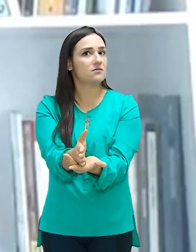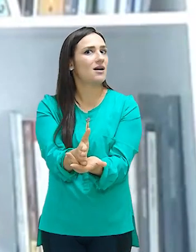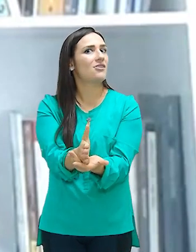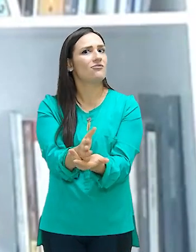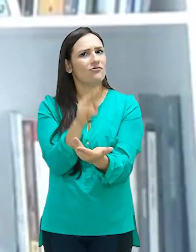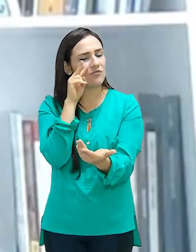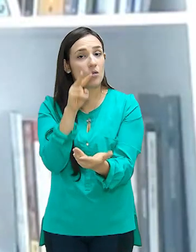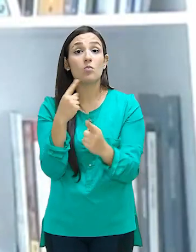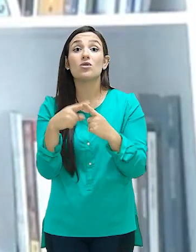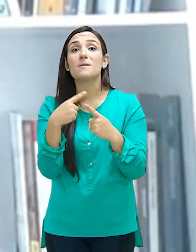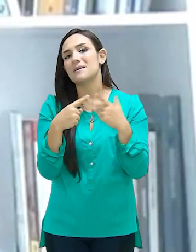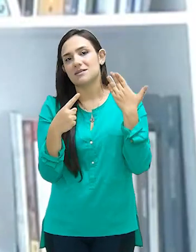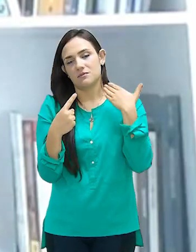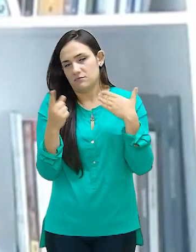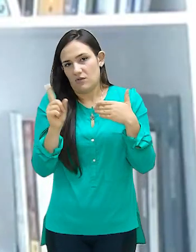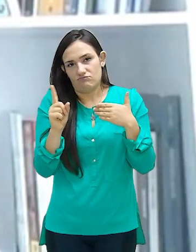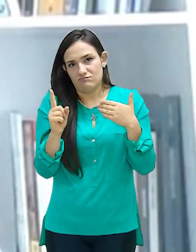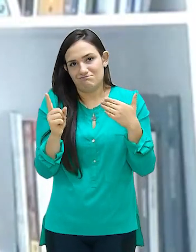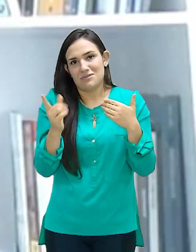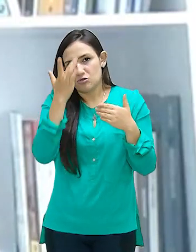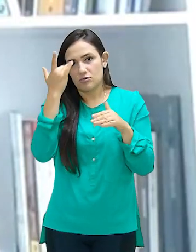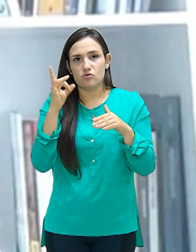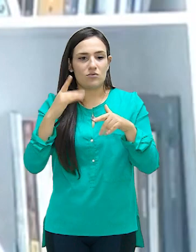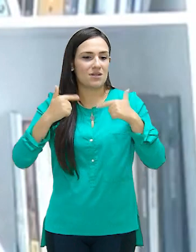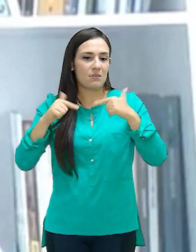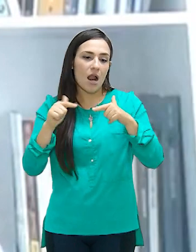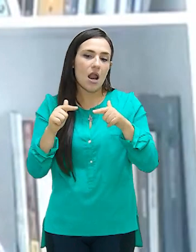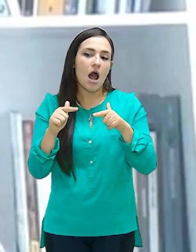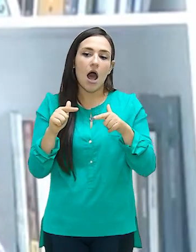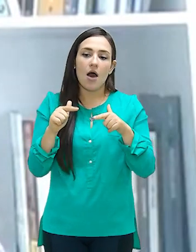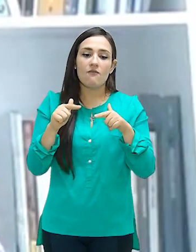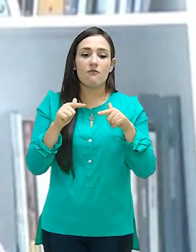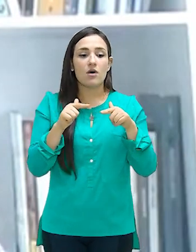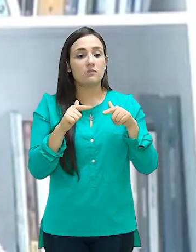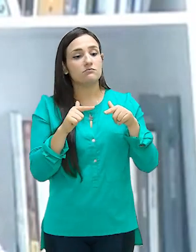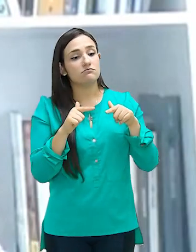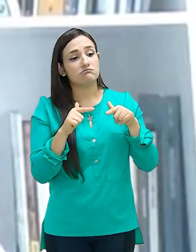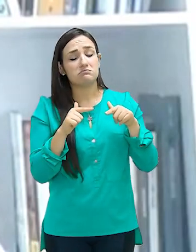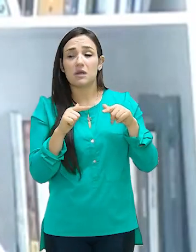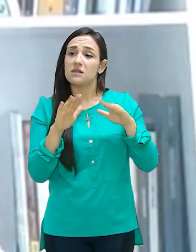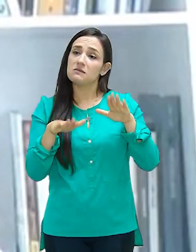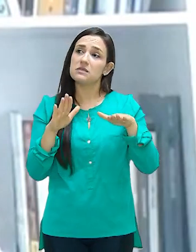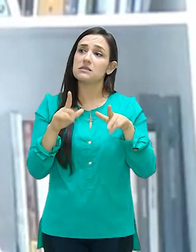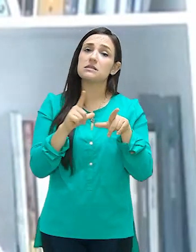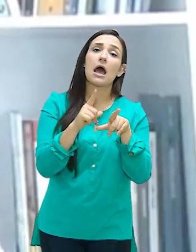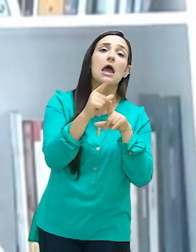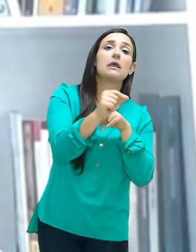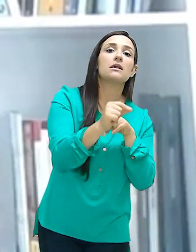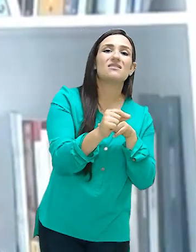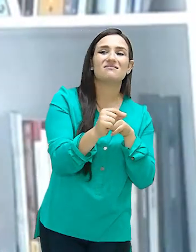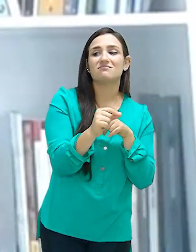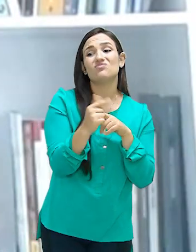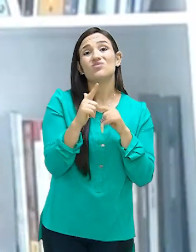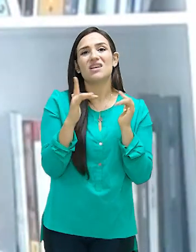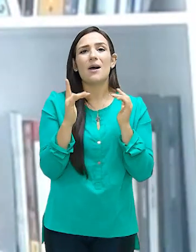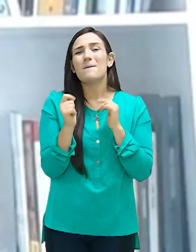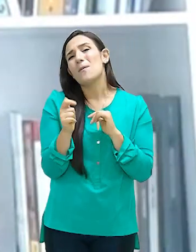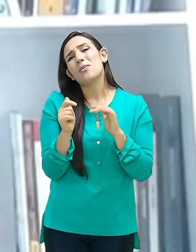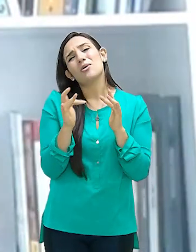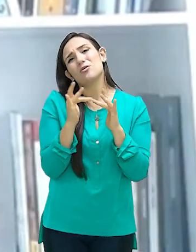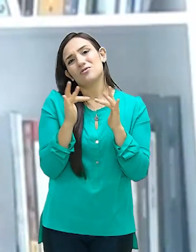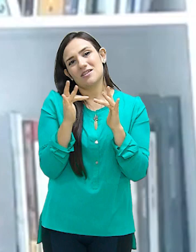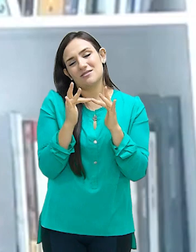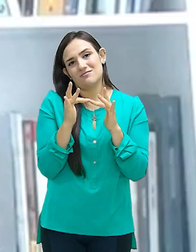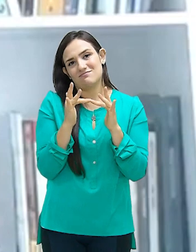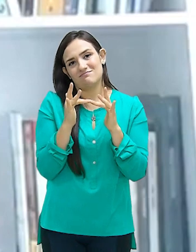tempo de convívio tão grande umas com as outras, não tinham tanto espaço, né, de contato,